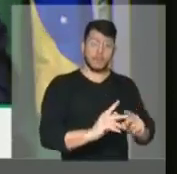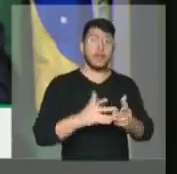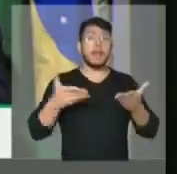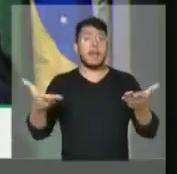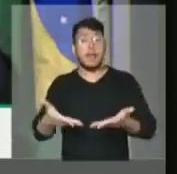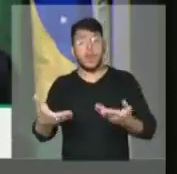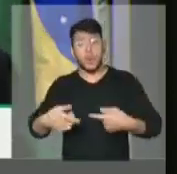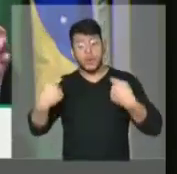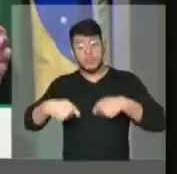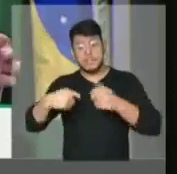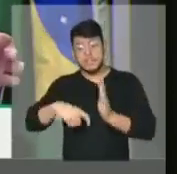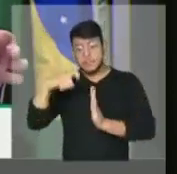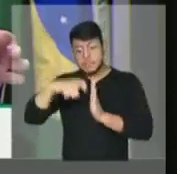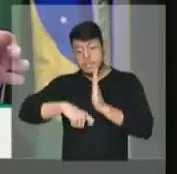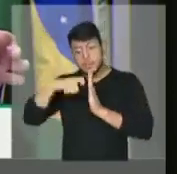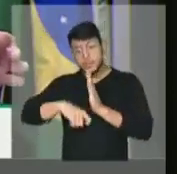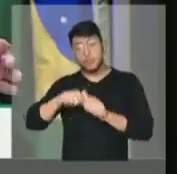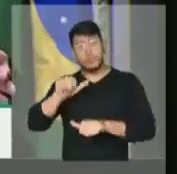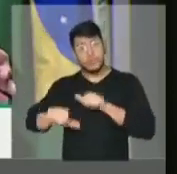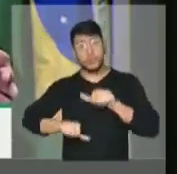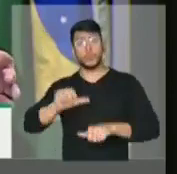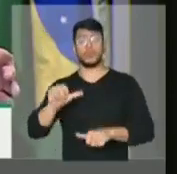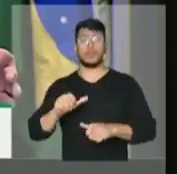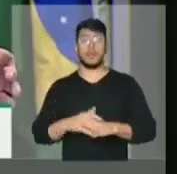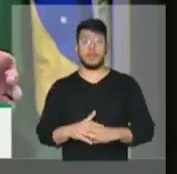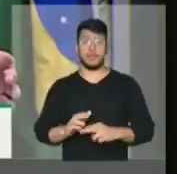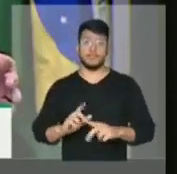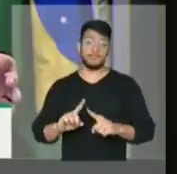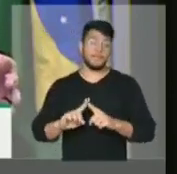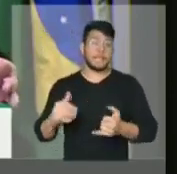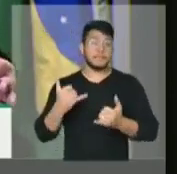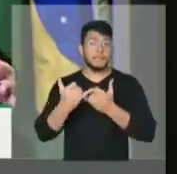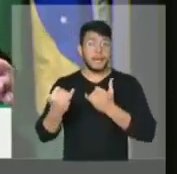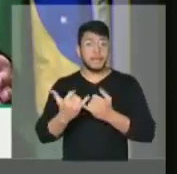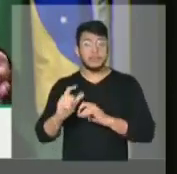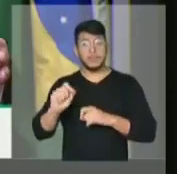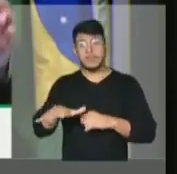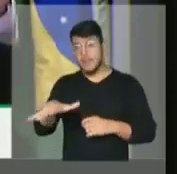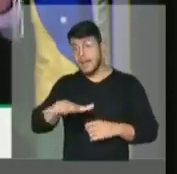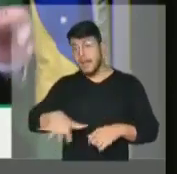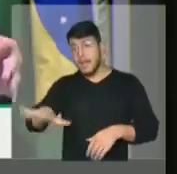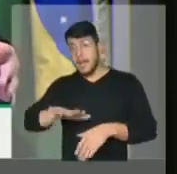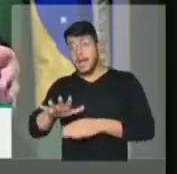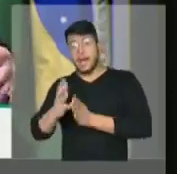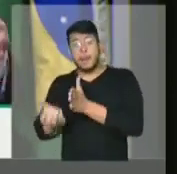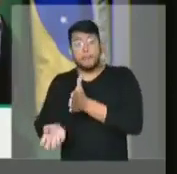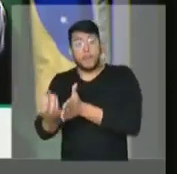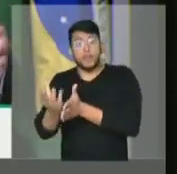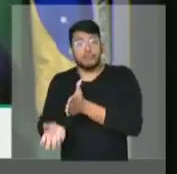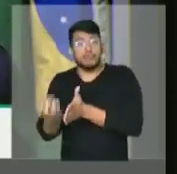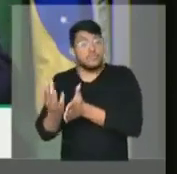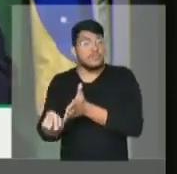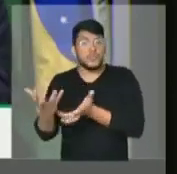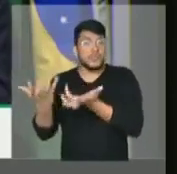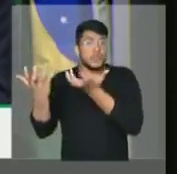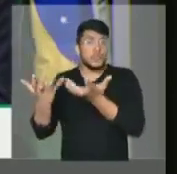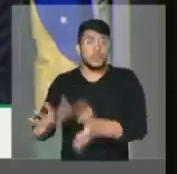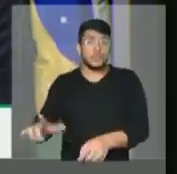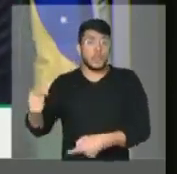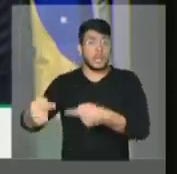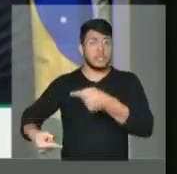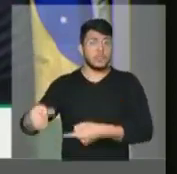a tributária, que muitas vezes não há interesse do setor produtivo que se faça e se trave